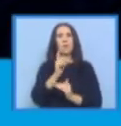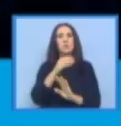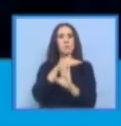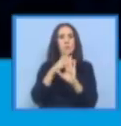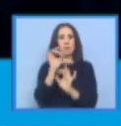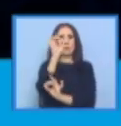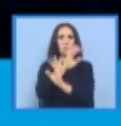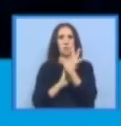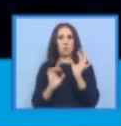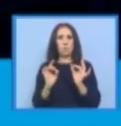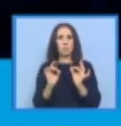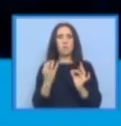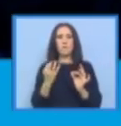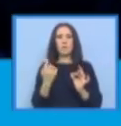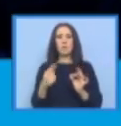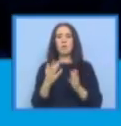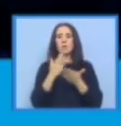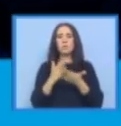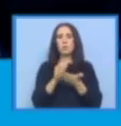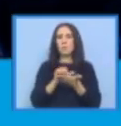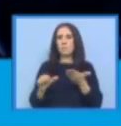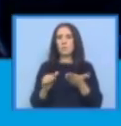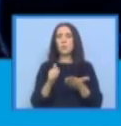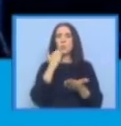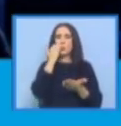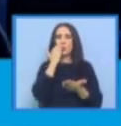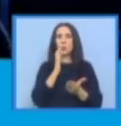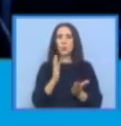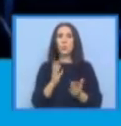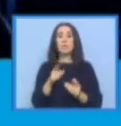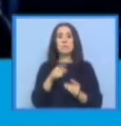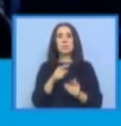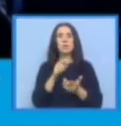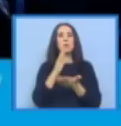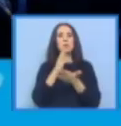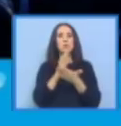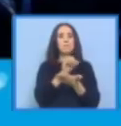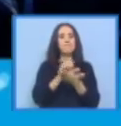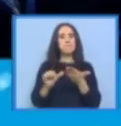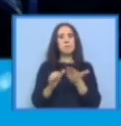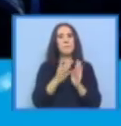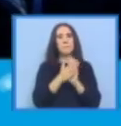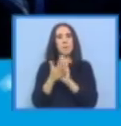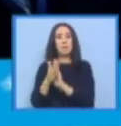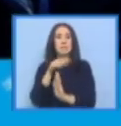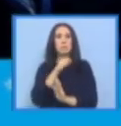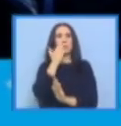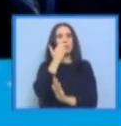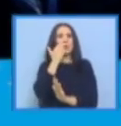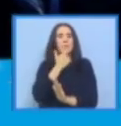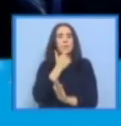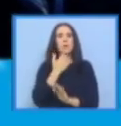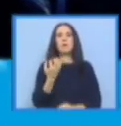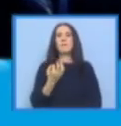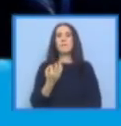média europeia, e, portanto, há um abandono escolar grave. E soma-se a esse abandono escolar muito grave também